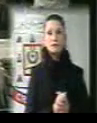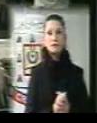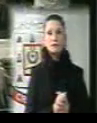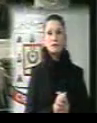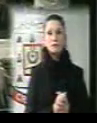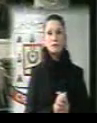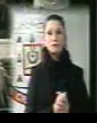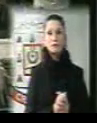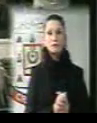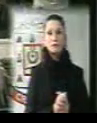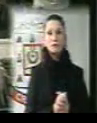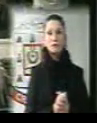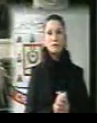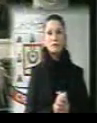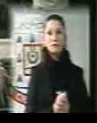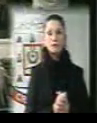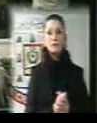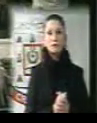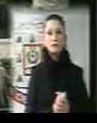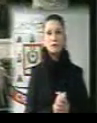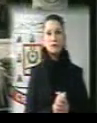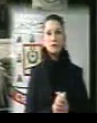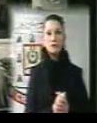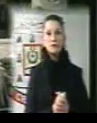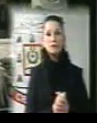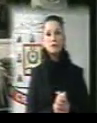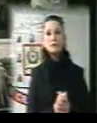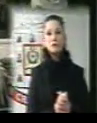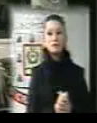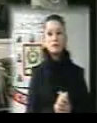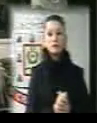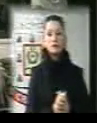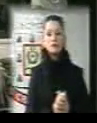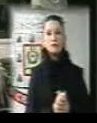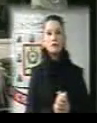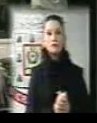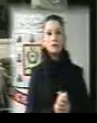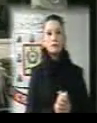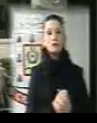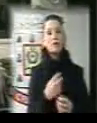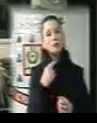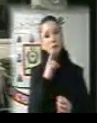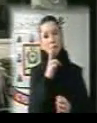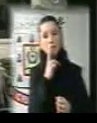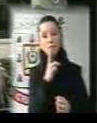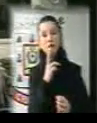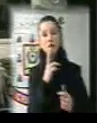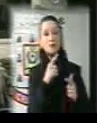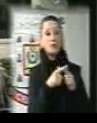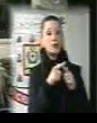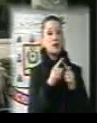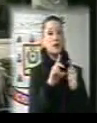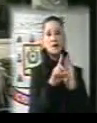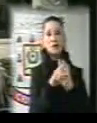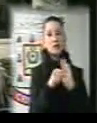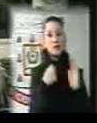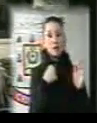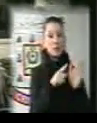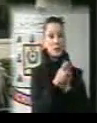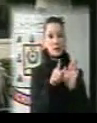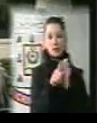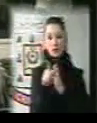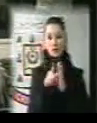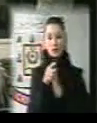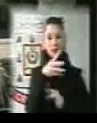Eu vou respondendo, né, a cada indagação, porque senão chega no final a gente não vai ter, né,